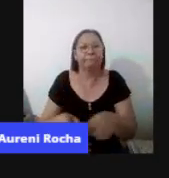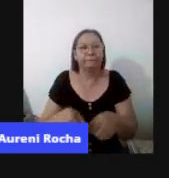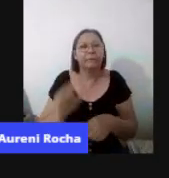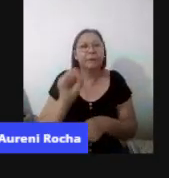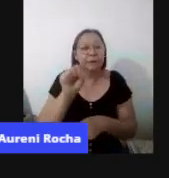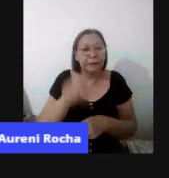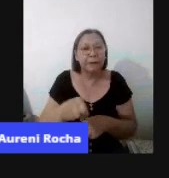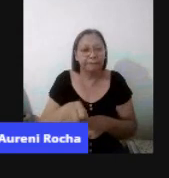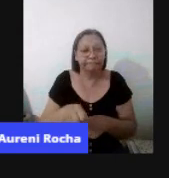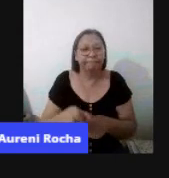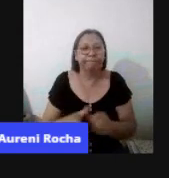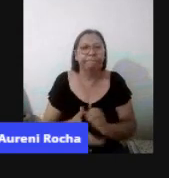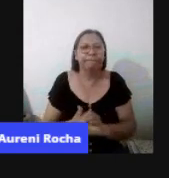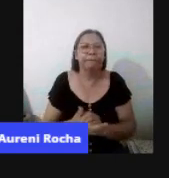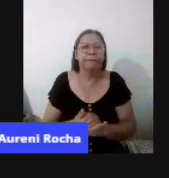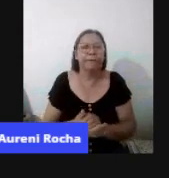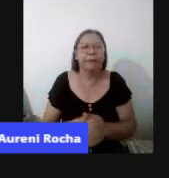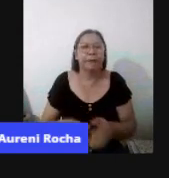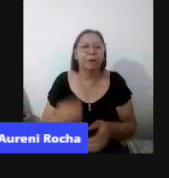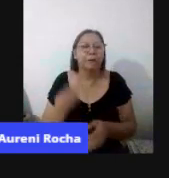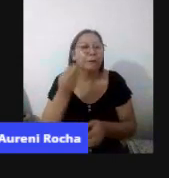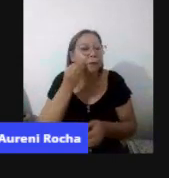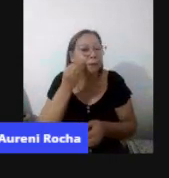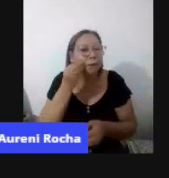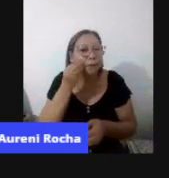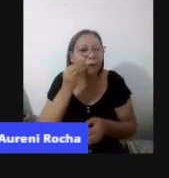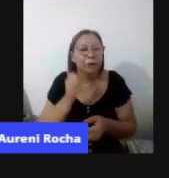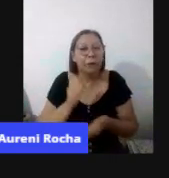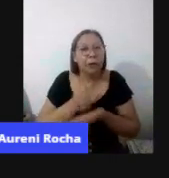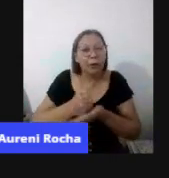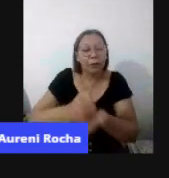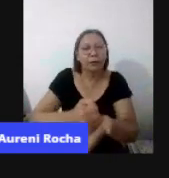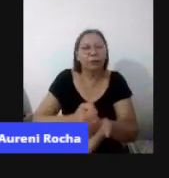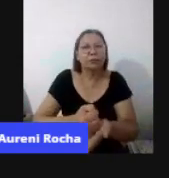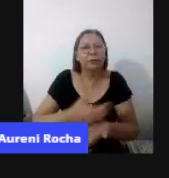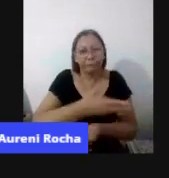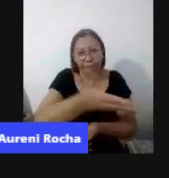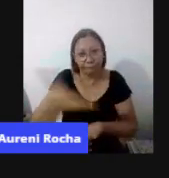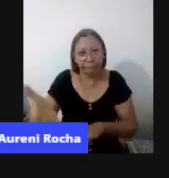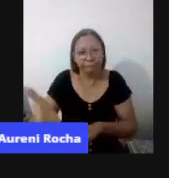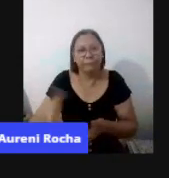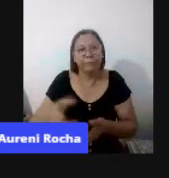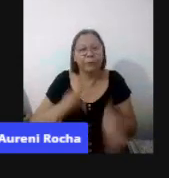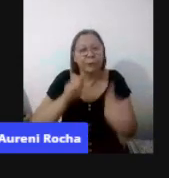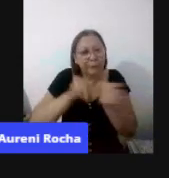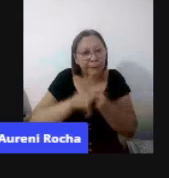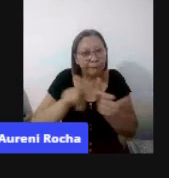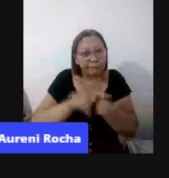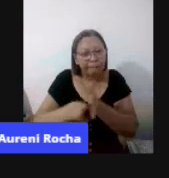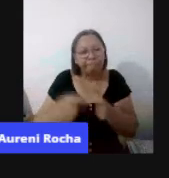está tentando ajudar vocês com algumas questões. Por favor.